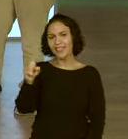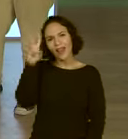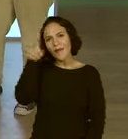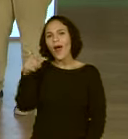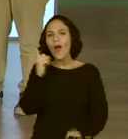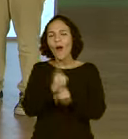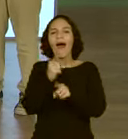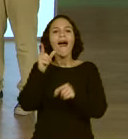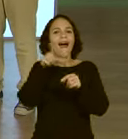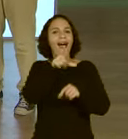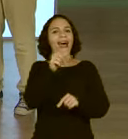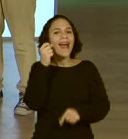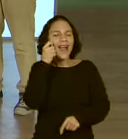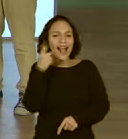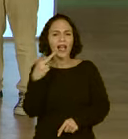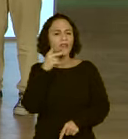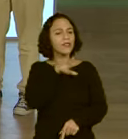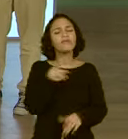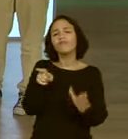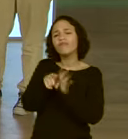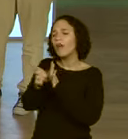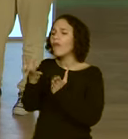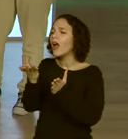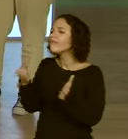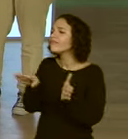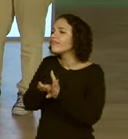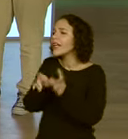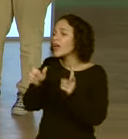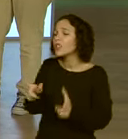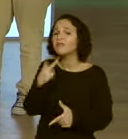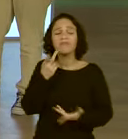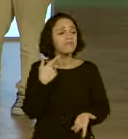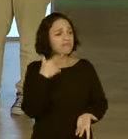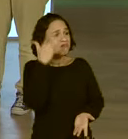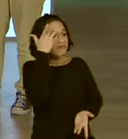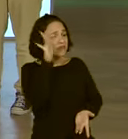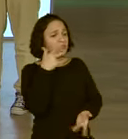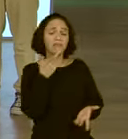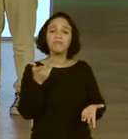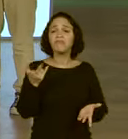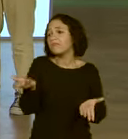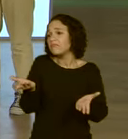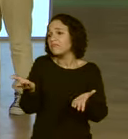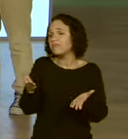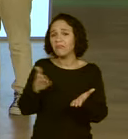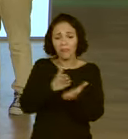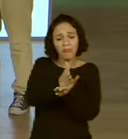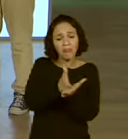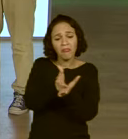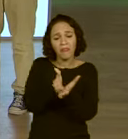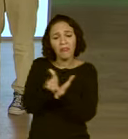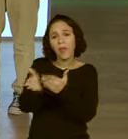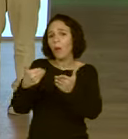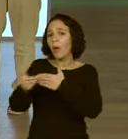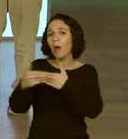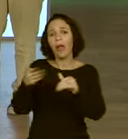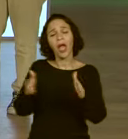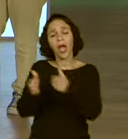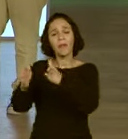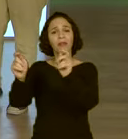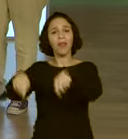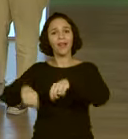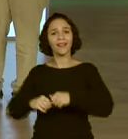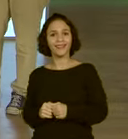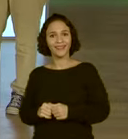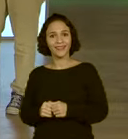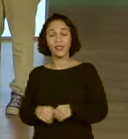indicar o caminho? Aí ele pergunta, onde você quer chegar? Aí ela fala, eu não sei. Então, aí ele responde, então se você não sabe, qualquer caminho